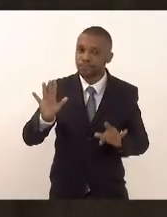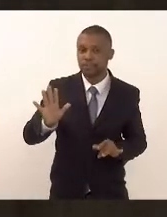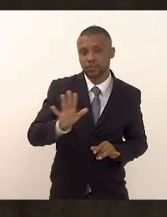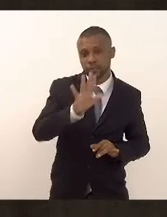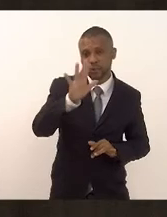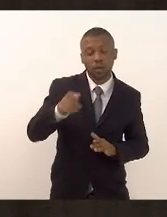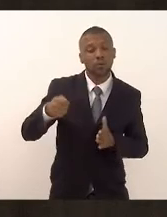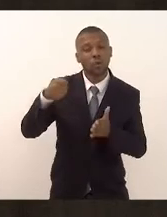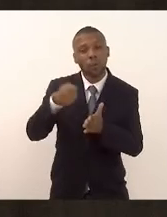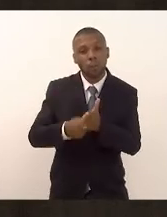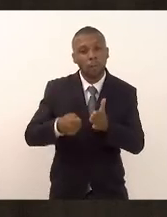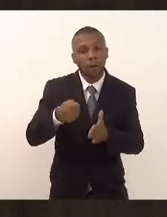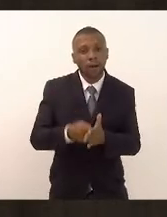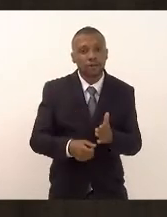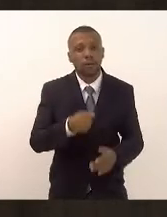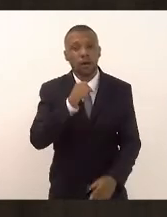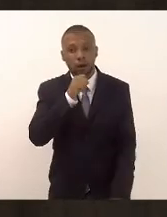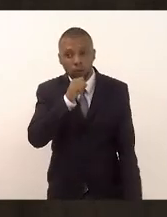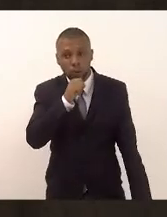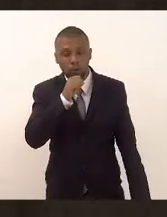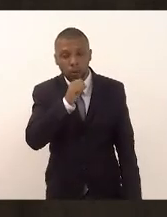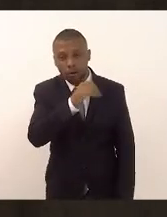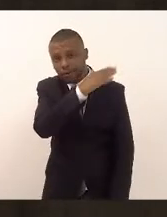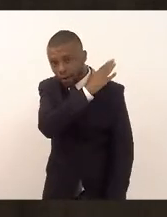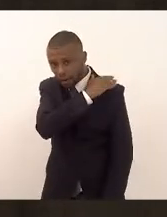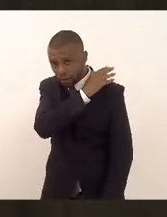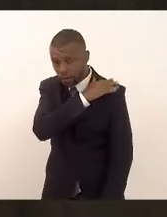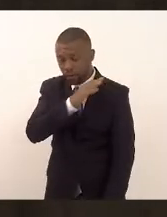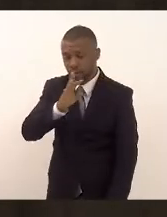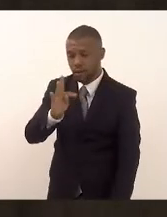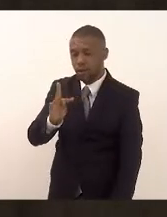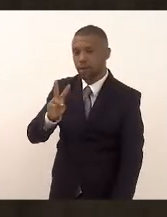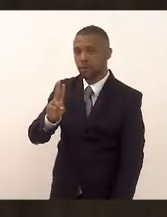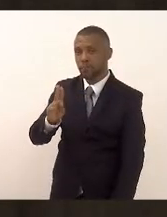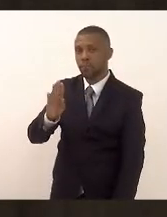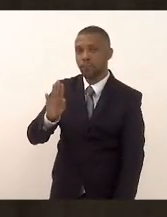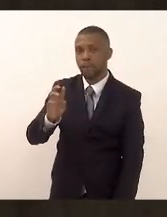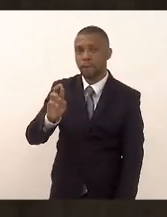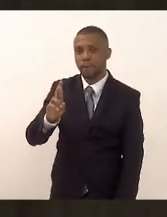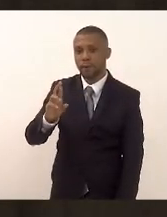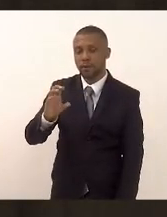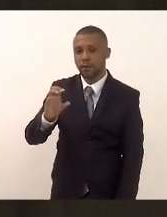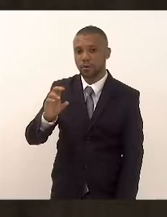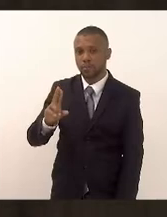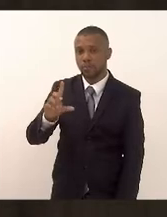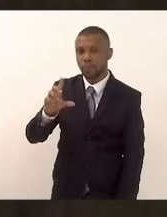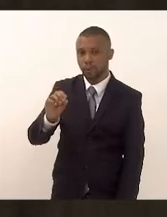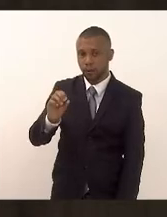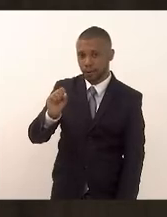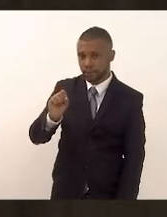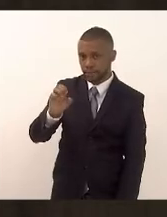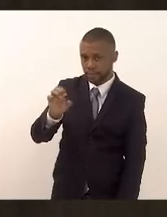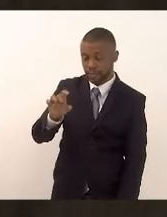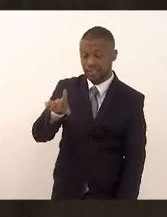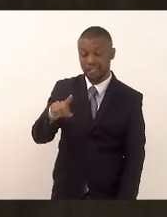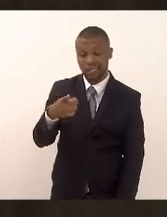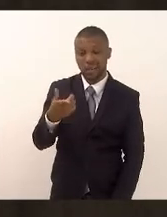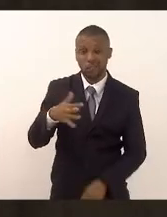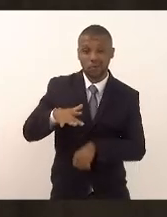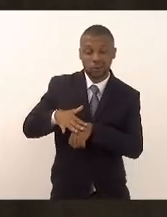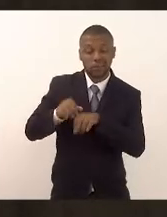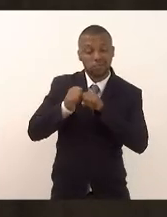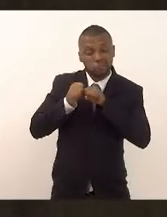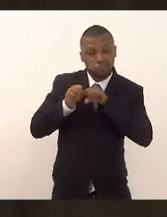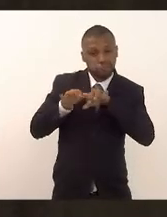à Tuberculose. E a tuberculose, que é uma doença transmissível de grande relevância no Brasil,